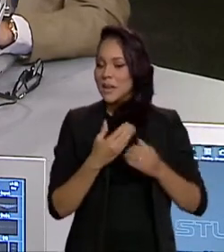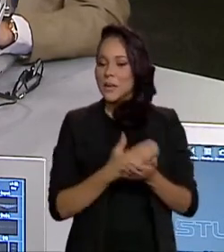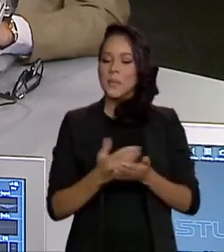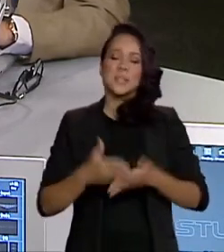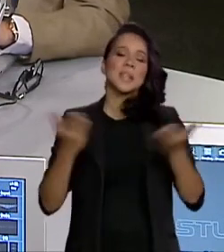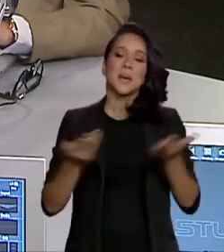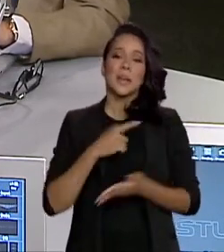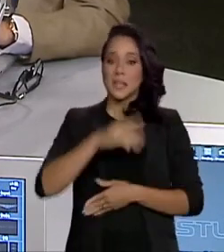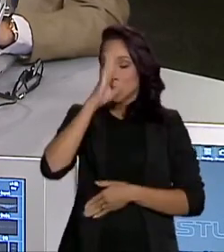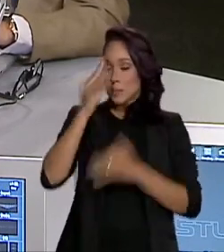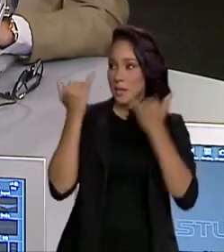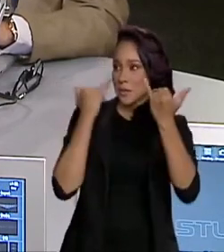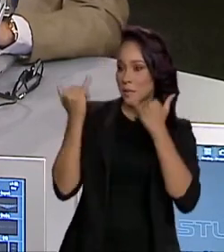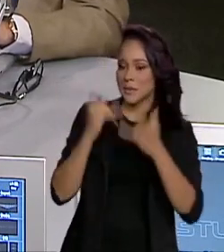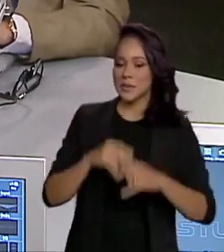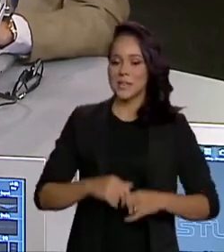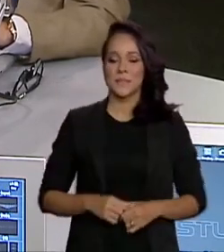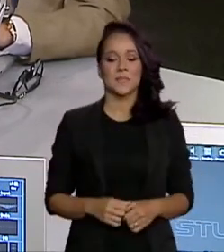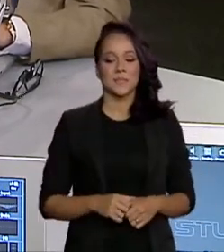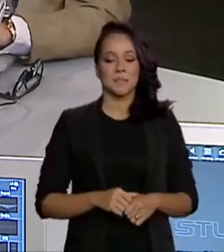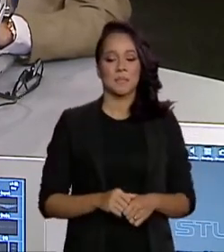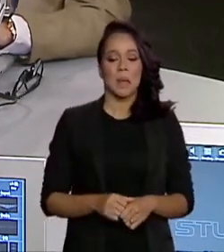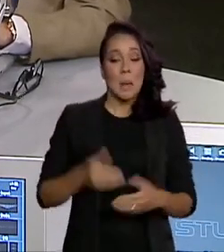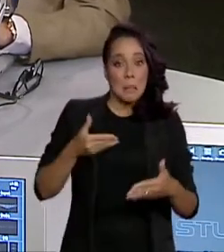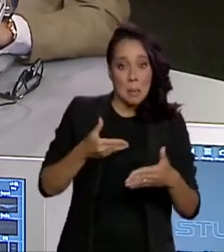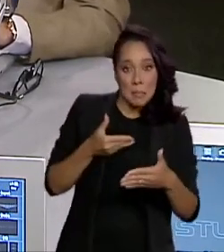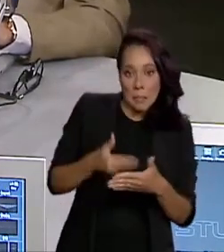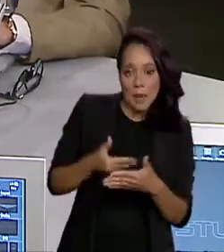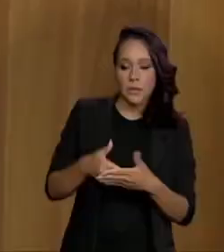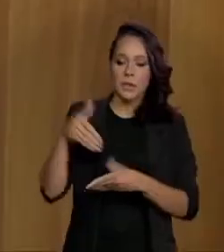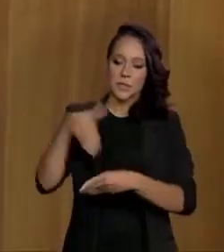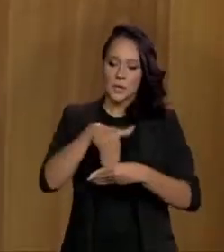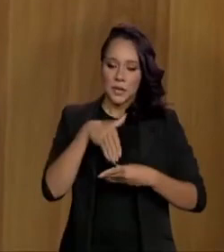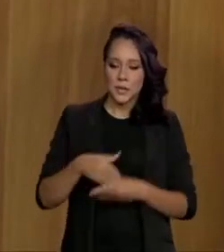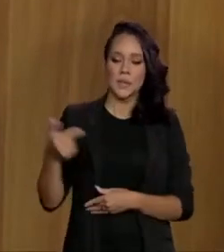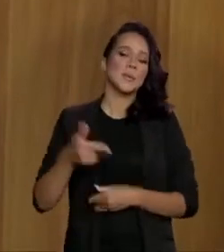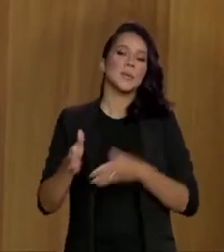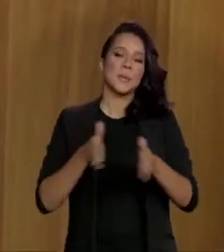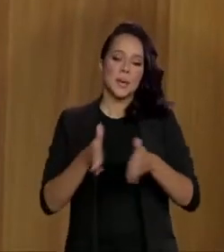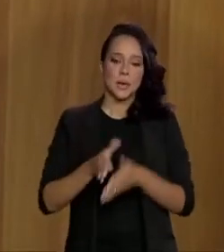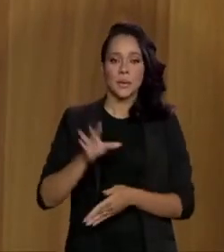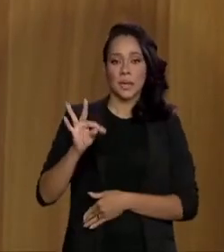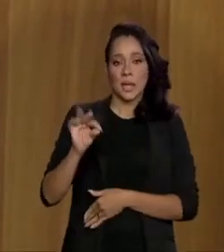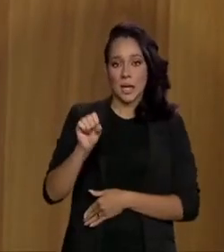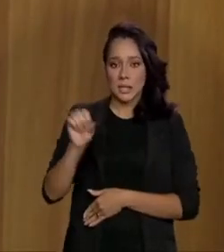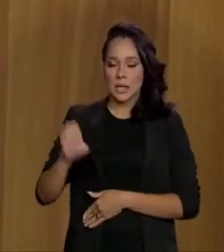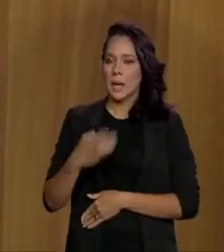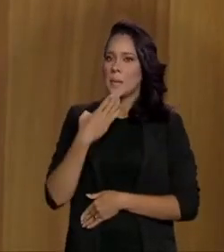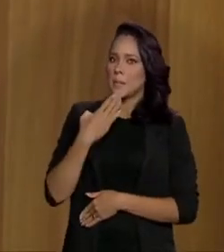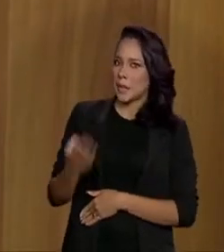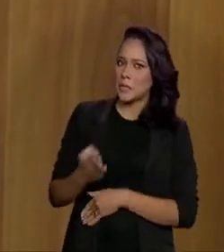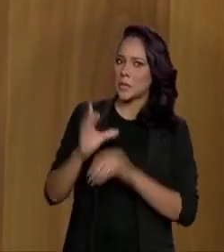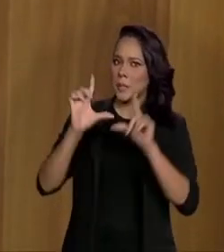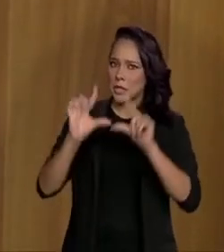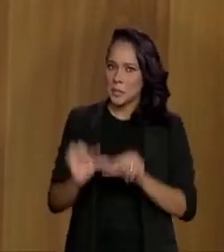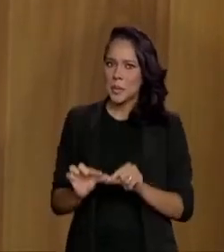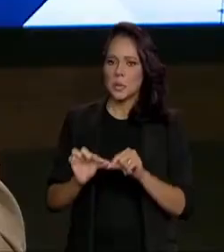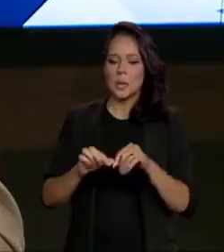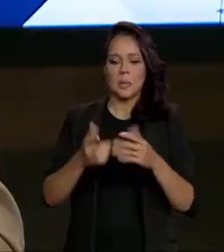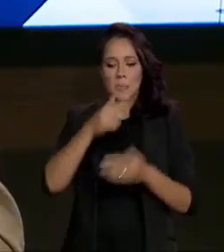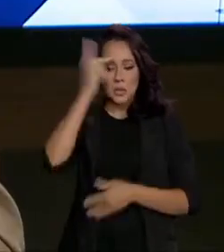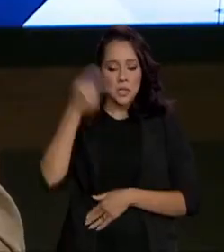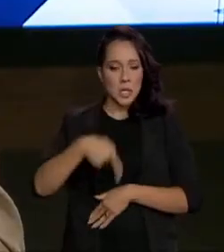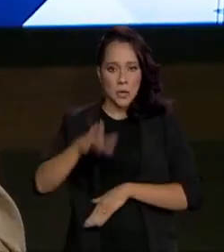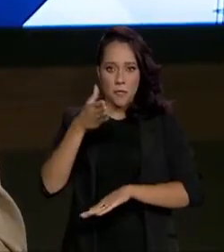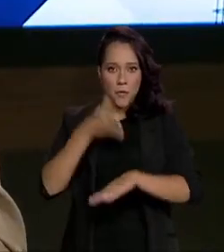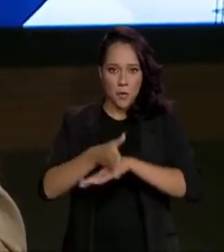agora e traz os seguintes destaques. Às vésperas das eleições no segundo turno, o TSE faz apelo para reduzir abstenções. Quem ainda